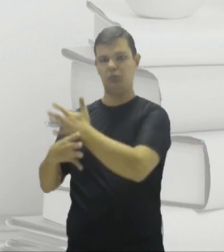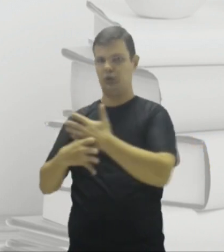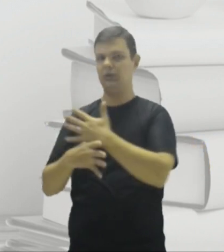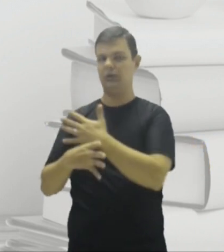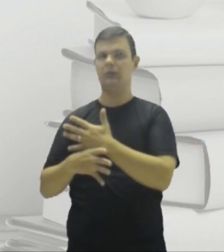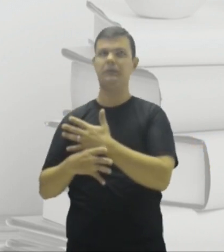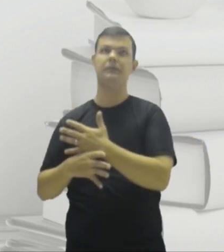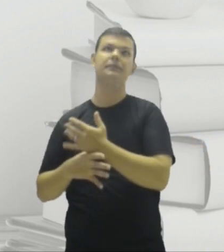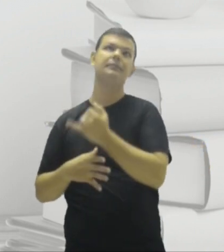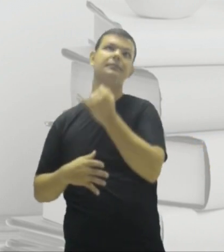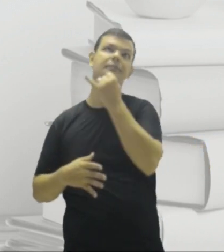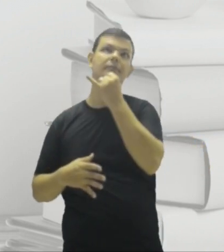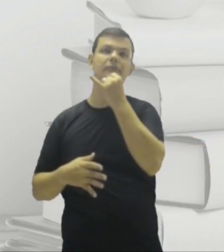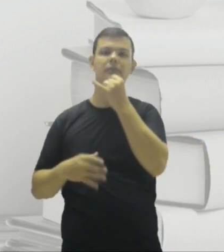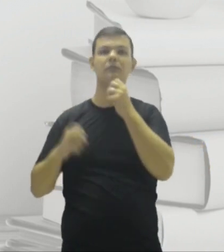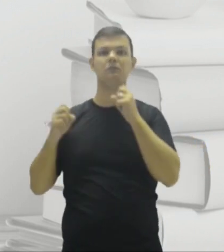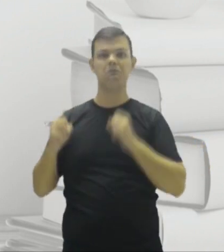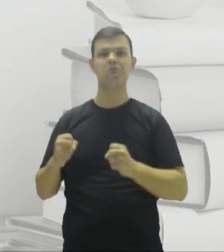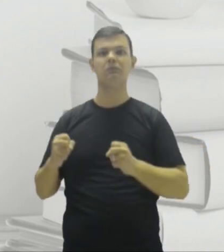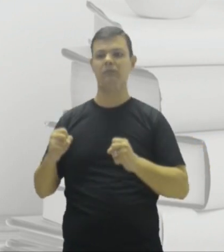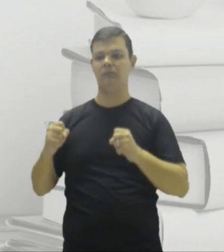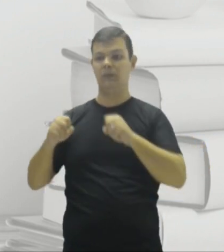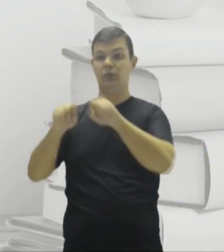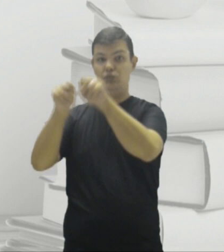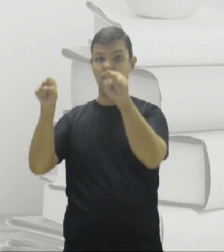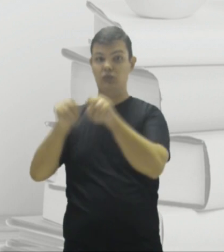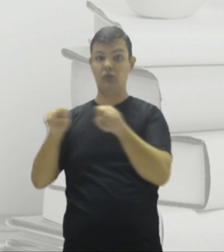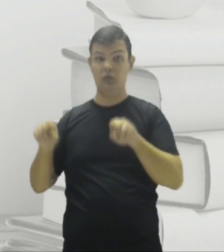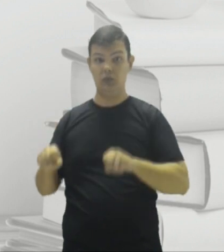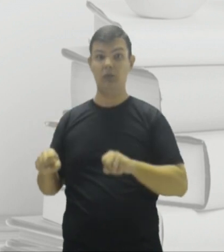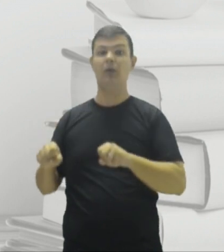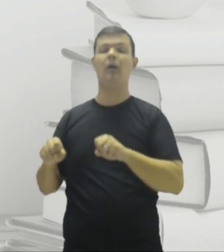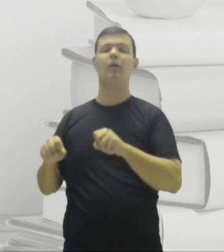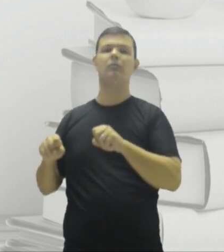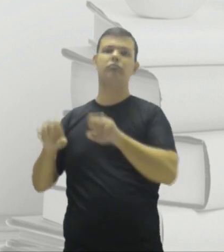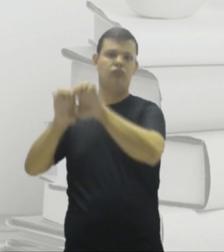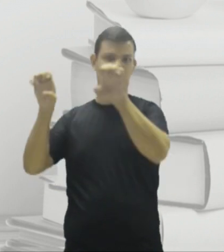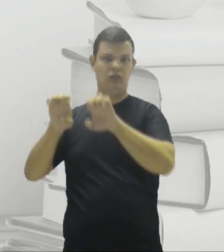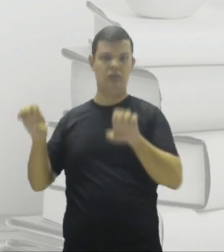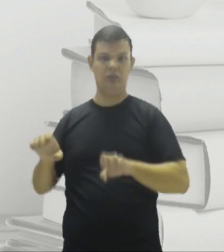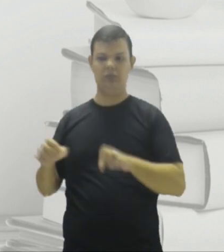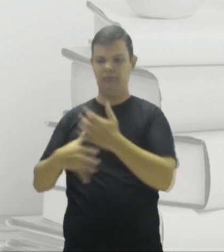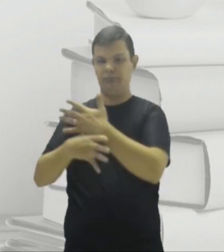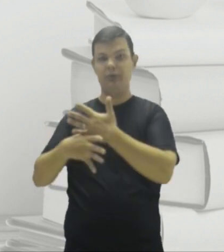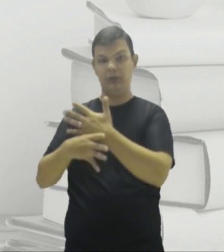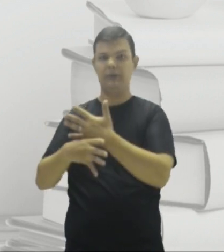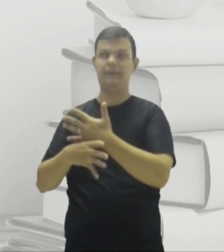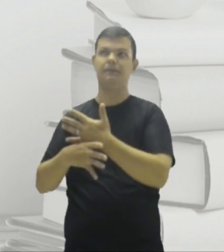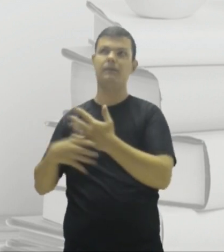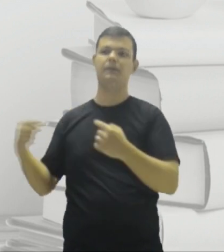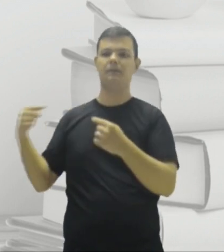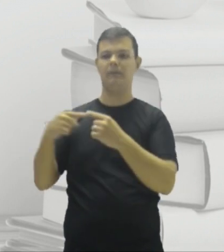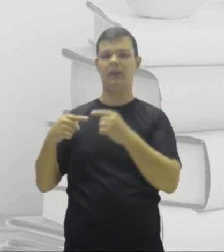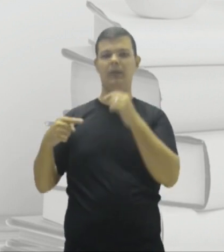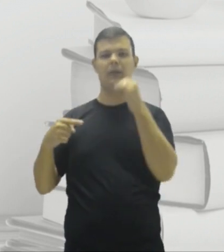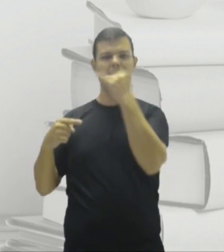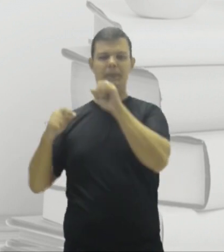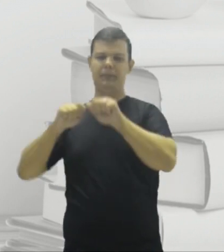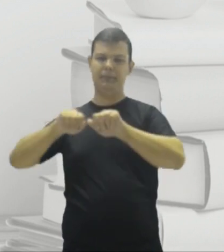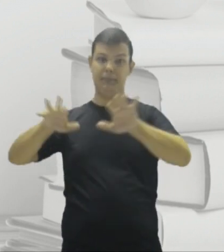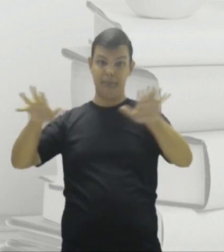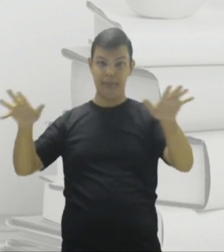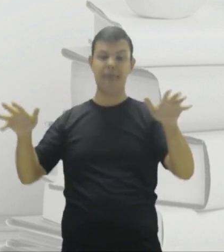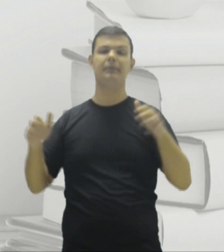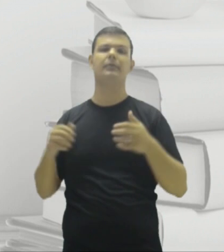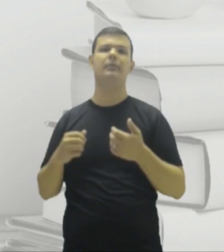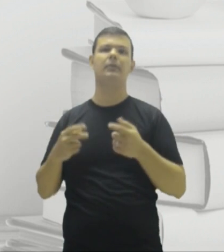afetado. Pode afetar também estruturas municipais, por exemplo, como a parte de energia elétrica,